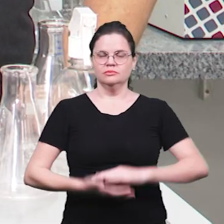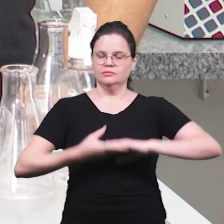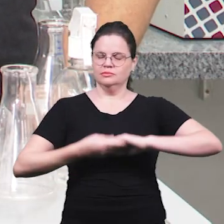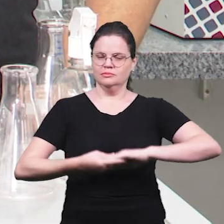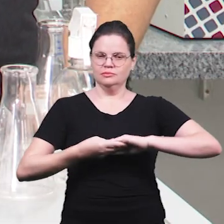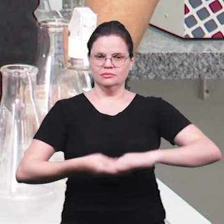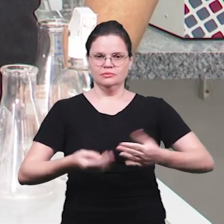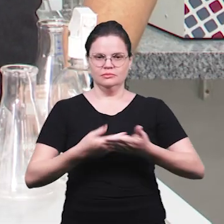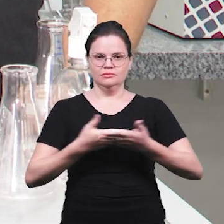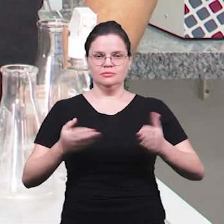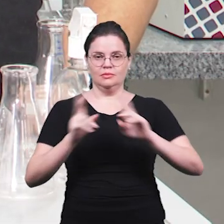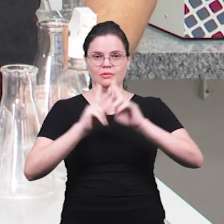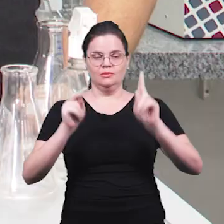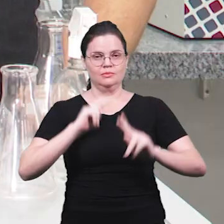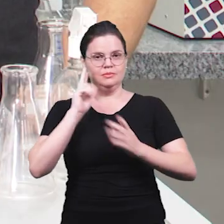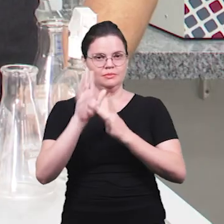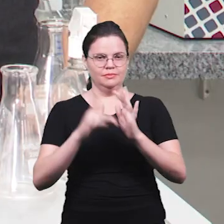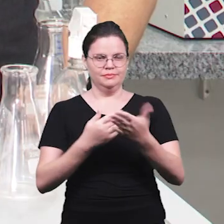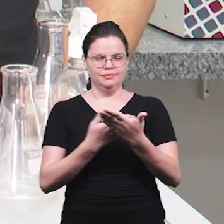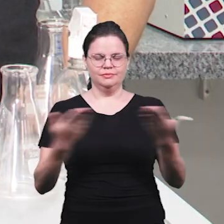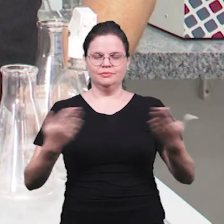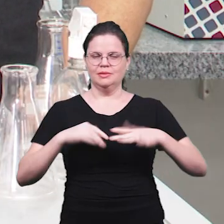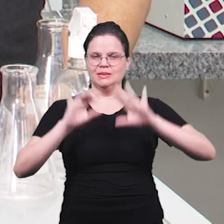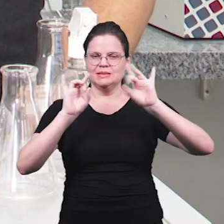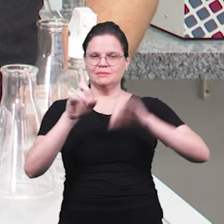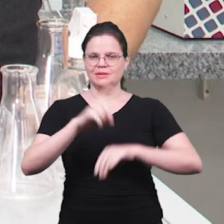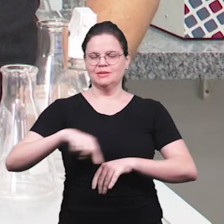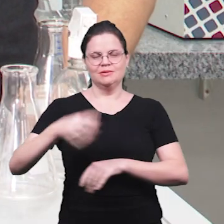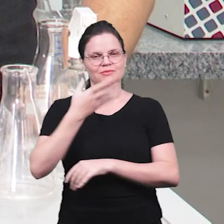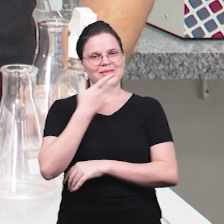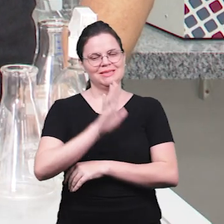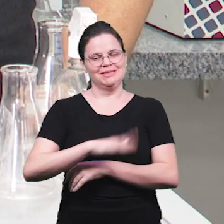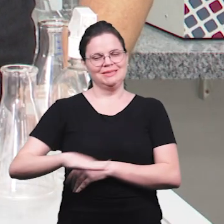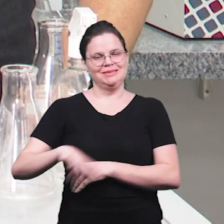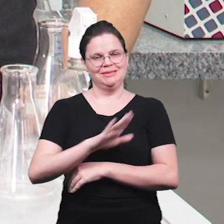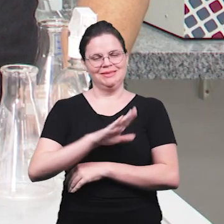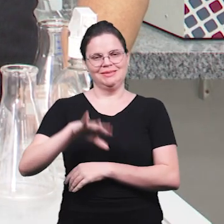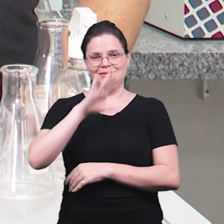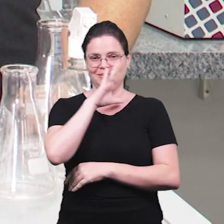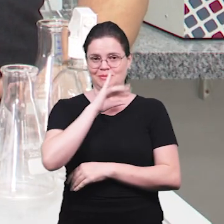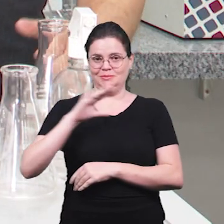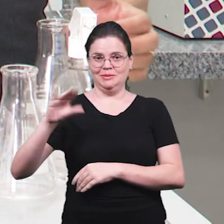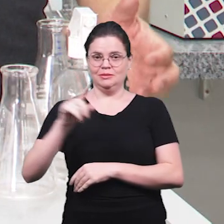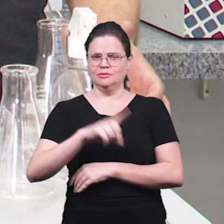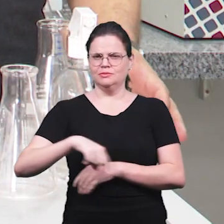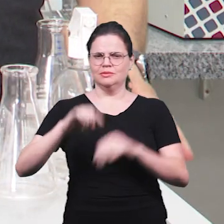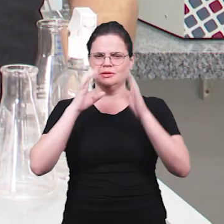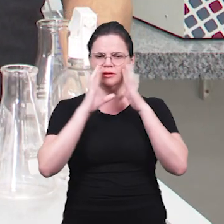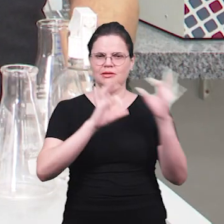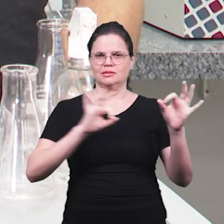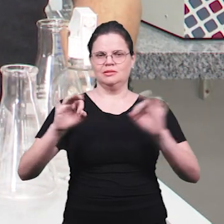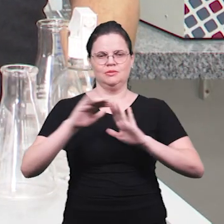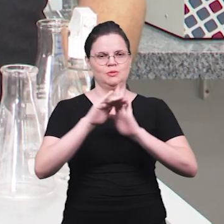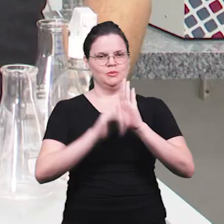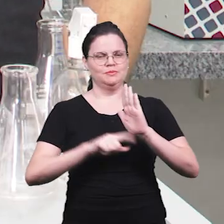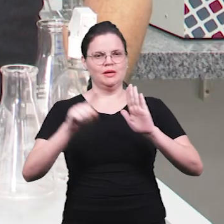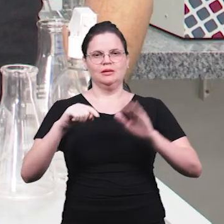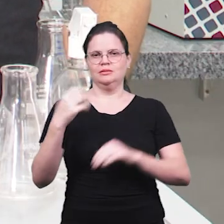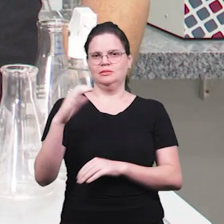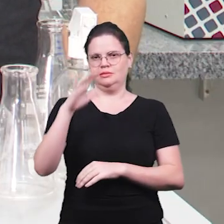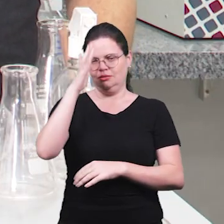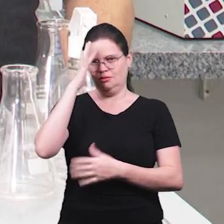Irmãos, a paz do Senhor. Eu quero dar uma paz do Senhor especial para crianças, intermediários e adolescentes que têm acompanhado esse programa Ciência e Fé